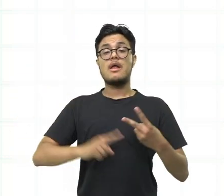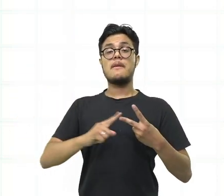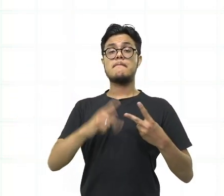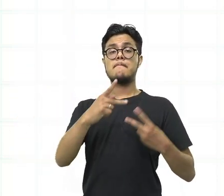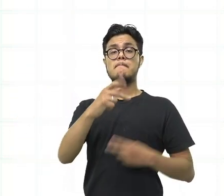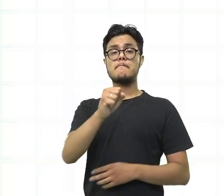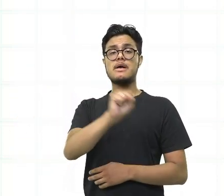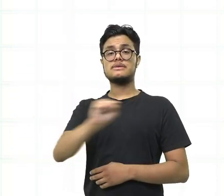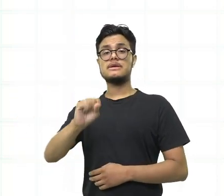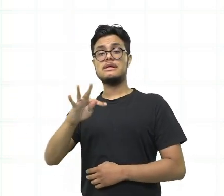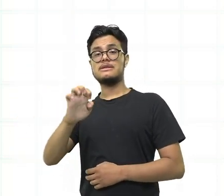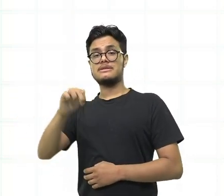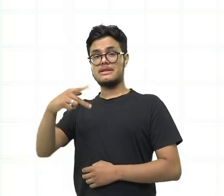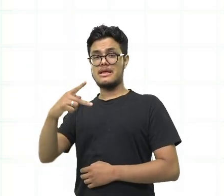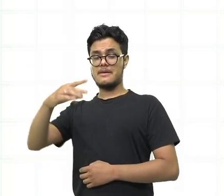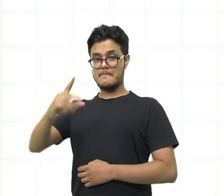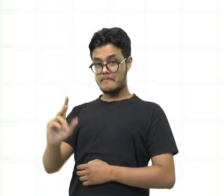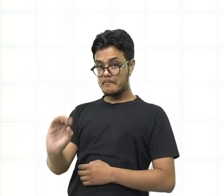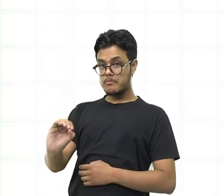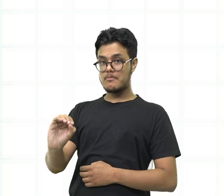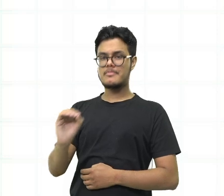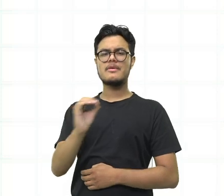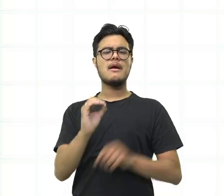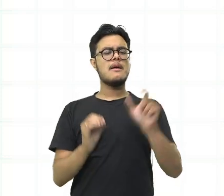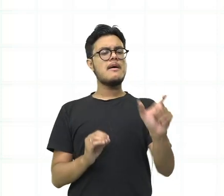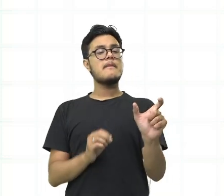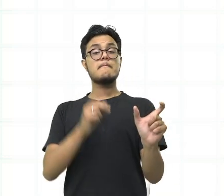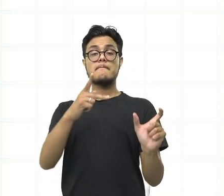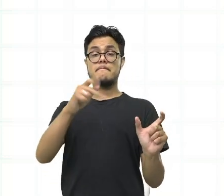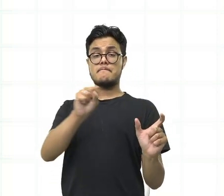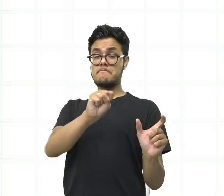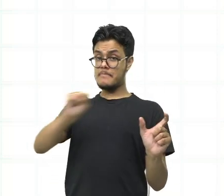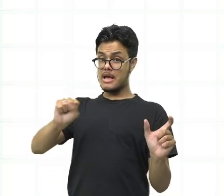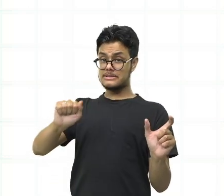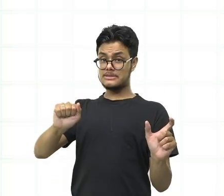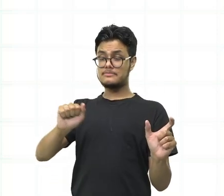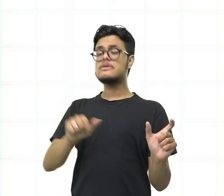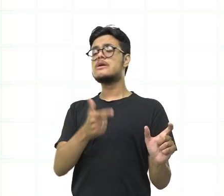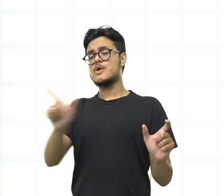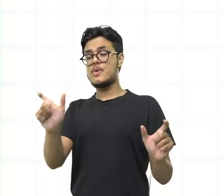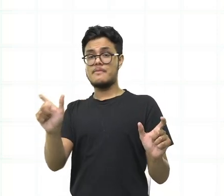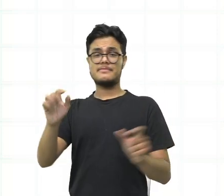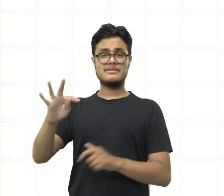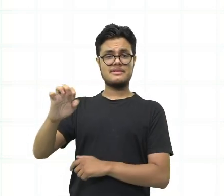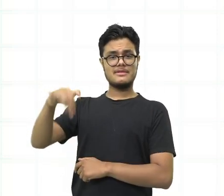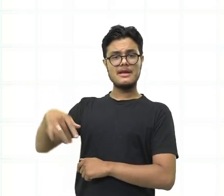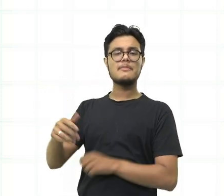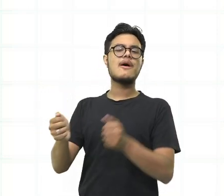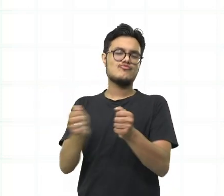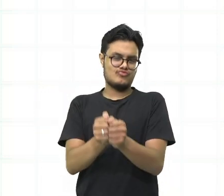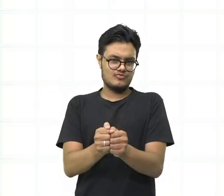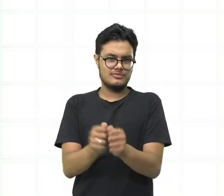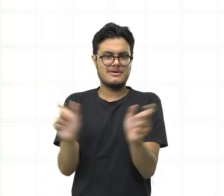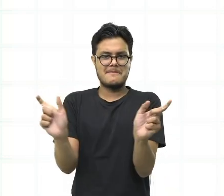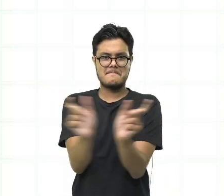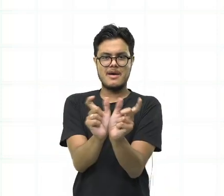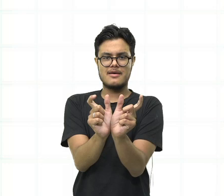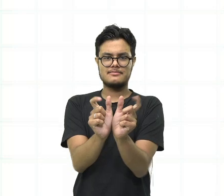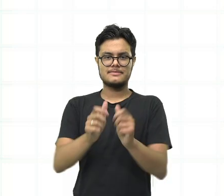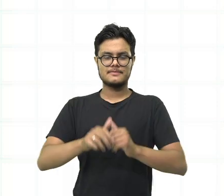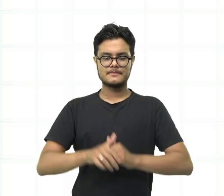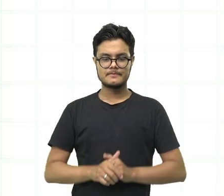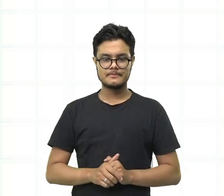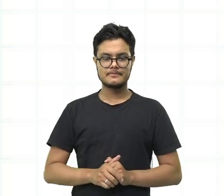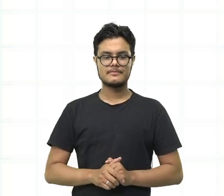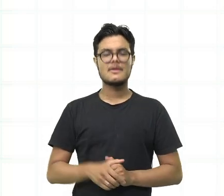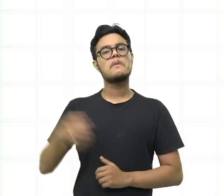Passatempo. Passa é uma palavra, tempo é outra. E aí eu vou e junto passatempo.